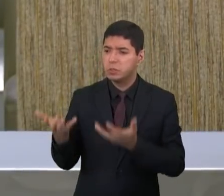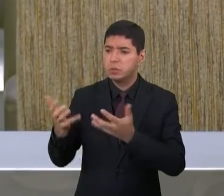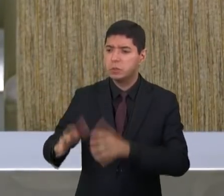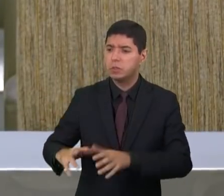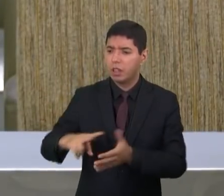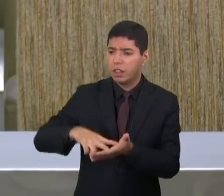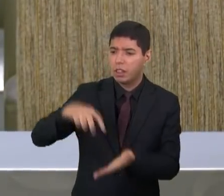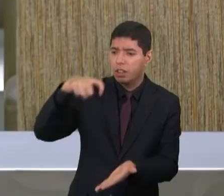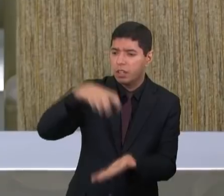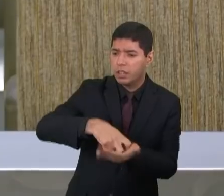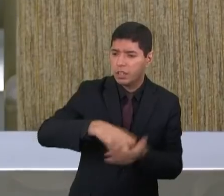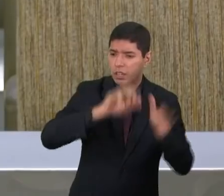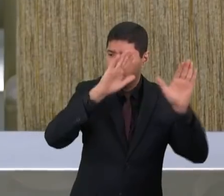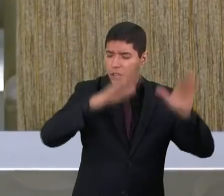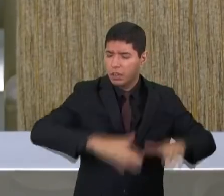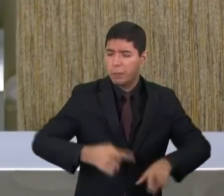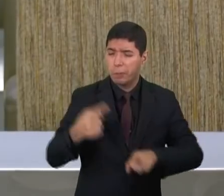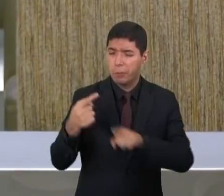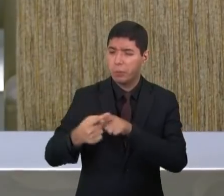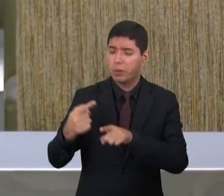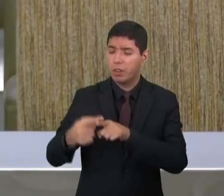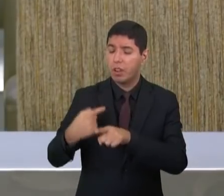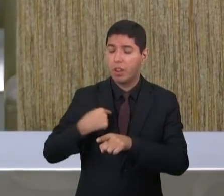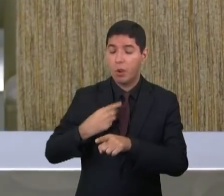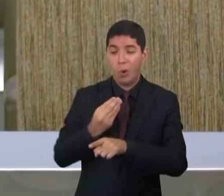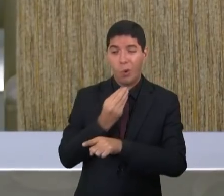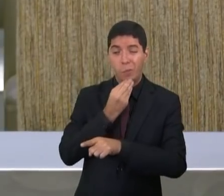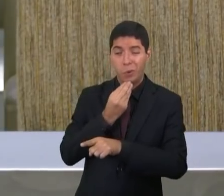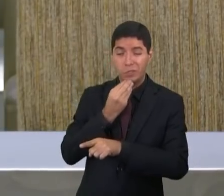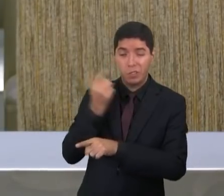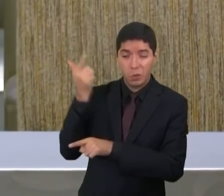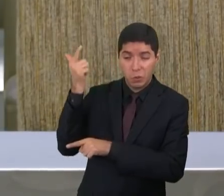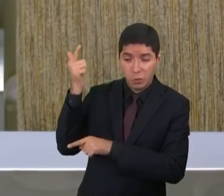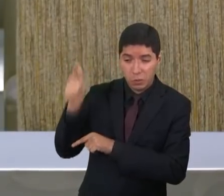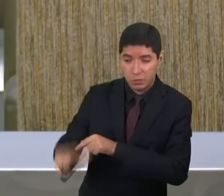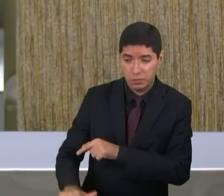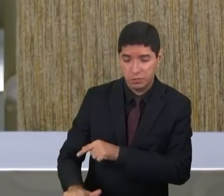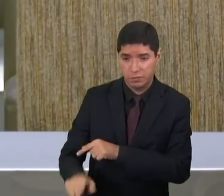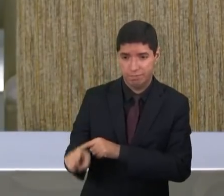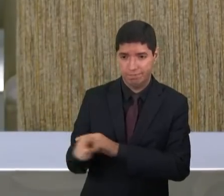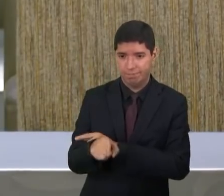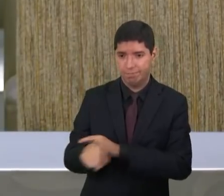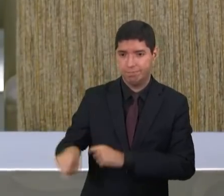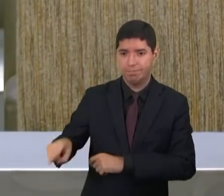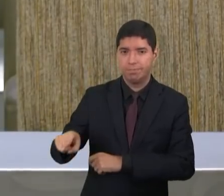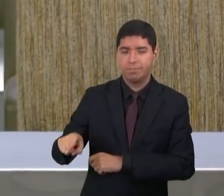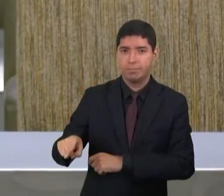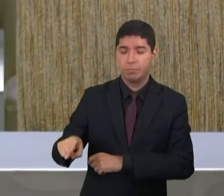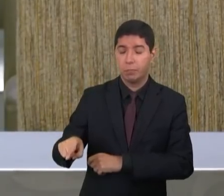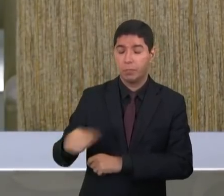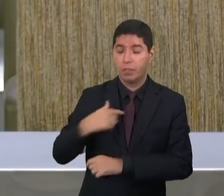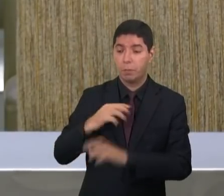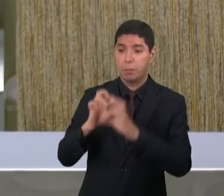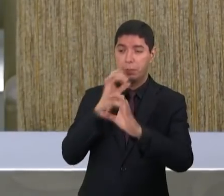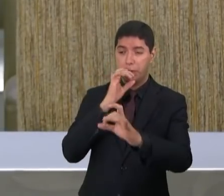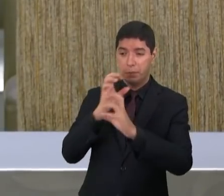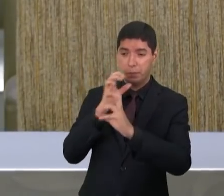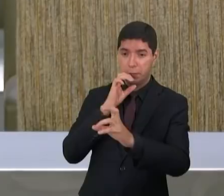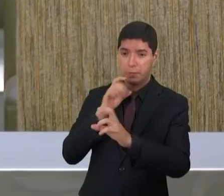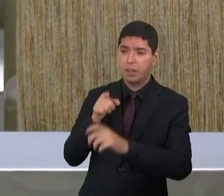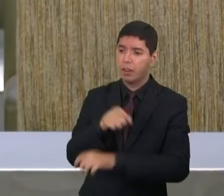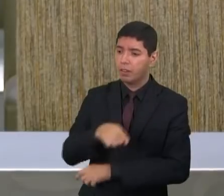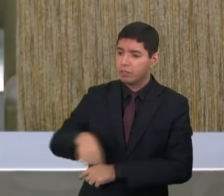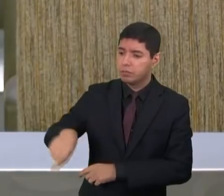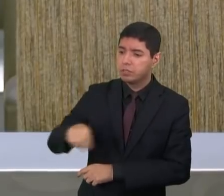dobram diante da minha imagem. Eu vou dar outra chance a vocês. Quando vocês ouvirem o som da música, vocês vão